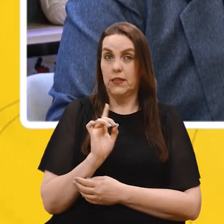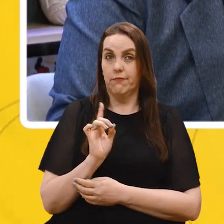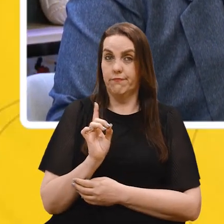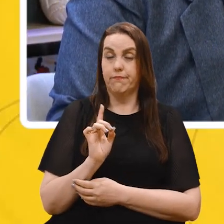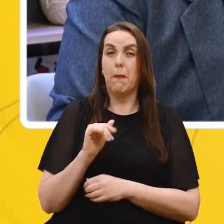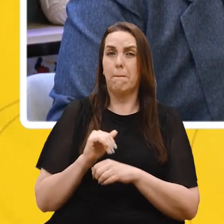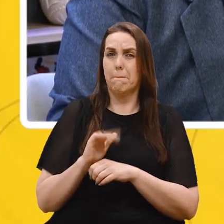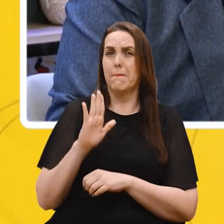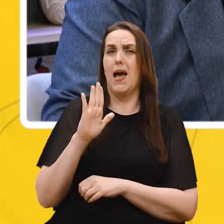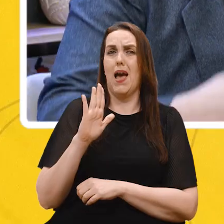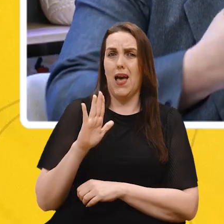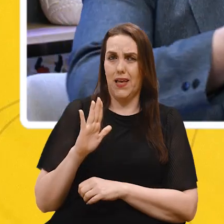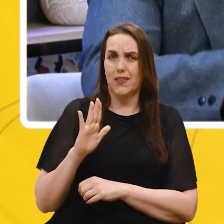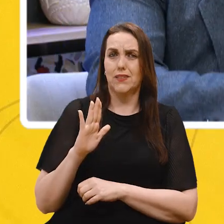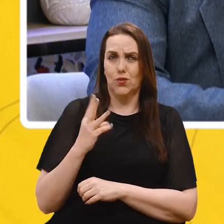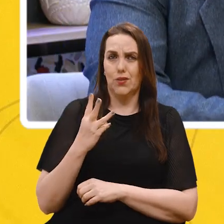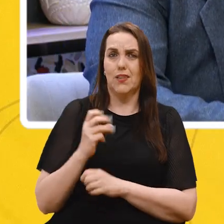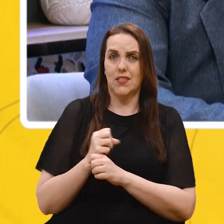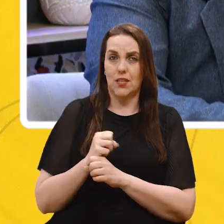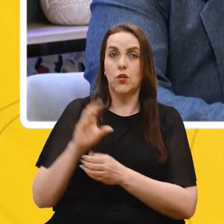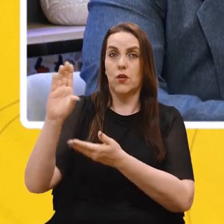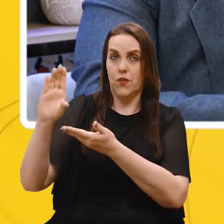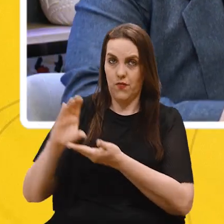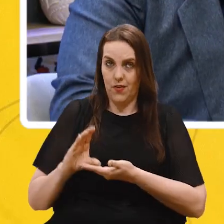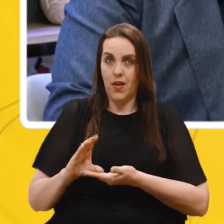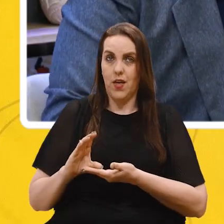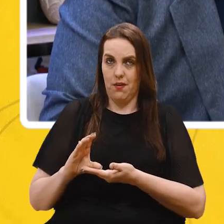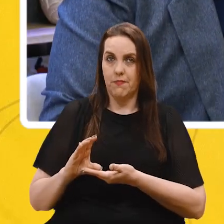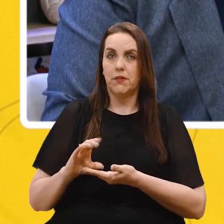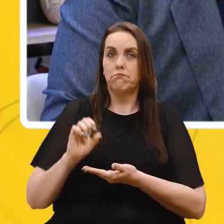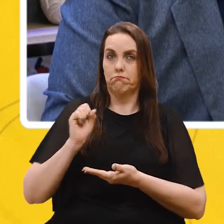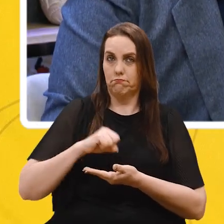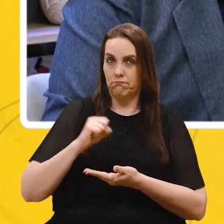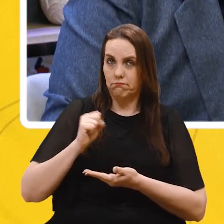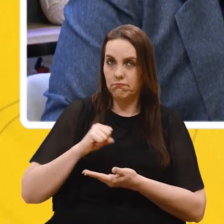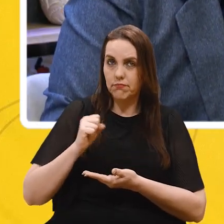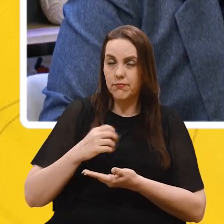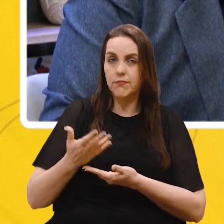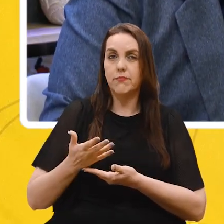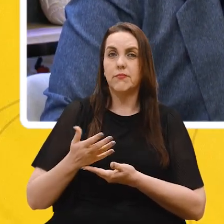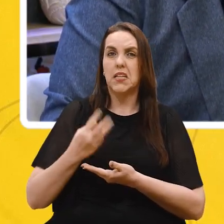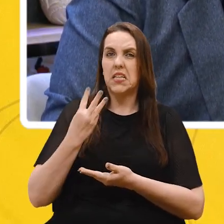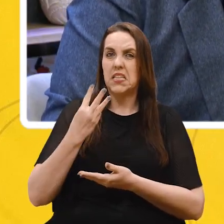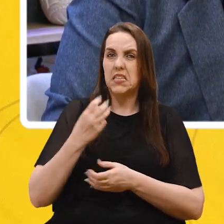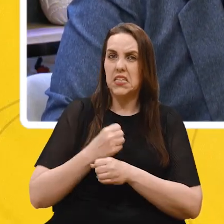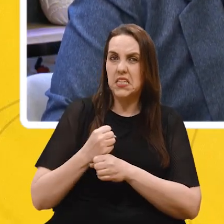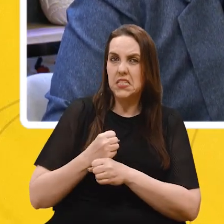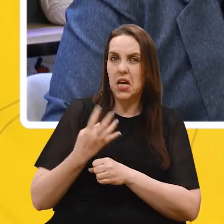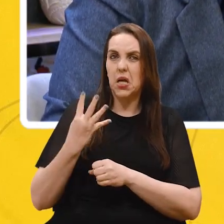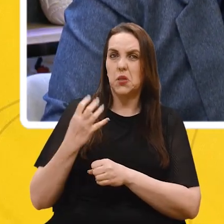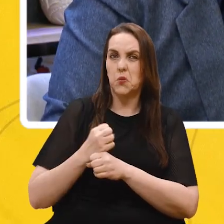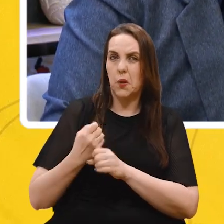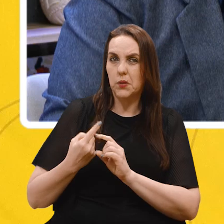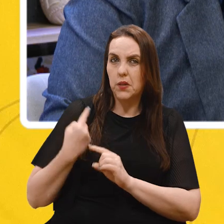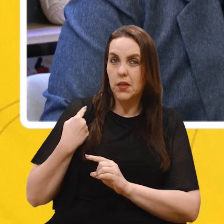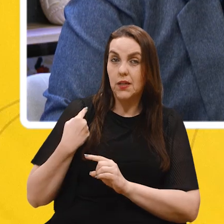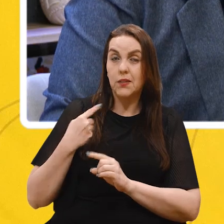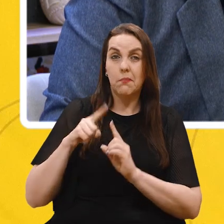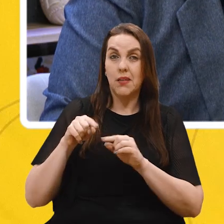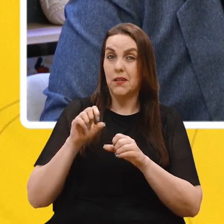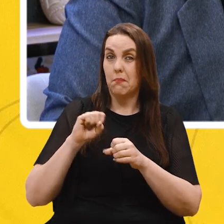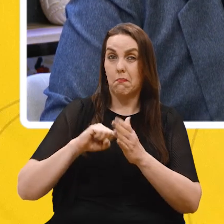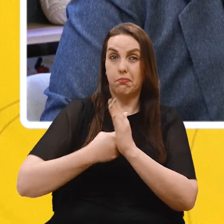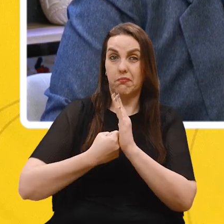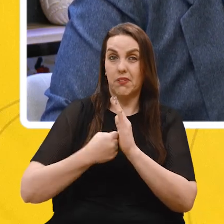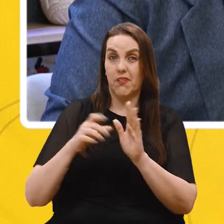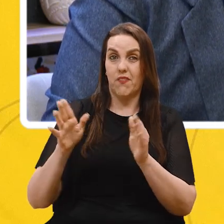mais. Que veio uma verba. Que veio o recurso. Veio o recurso faz uns 3, 4 anos. Mas que ele está desativado faz uns